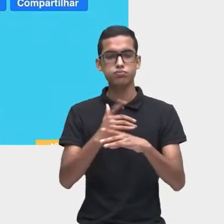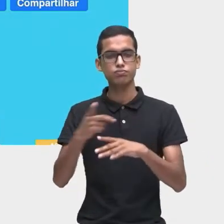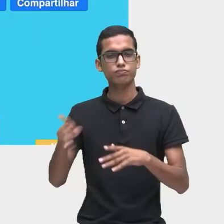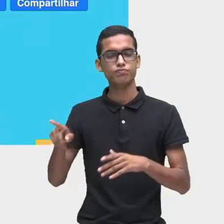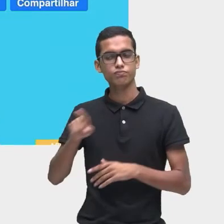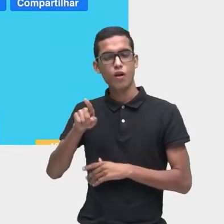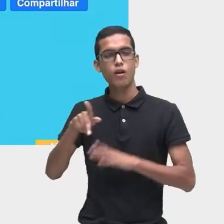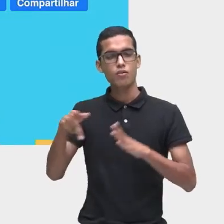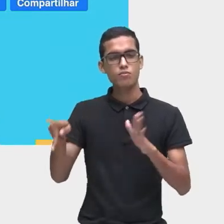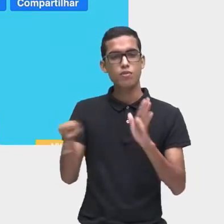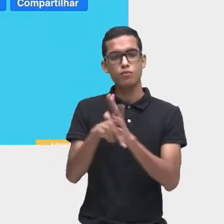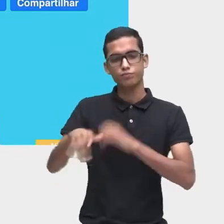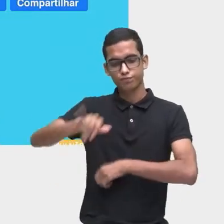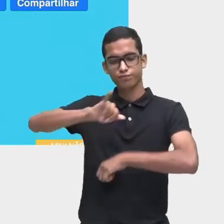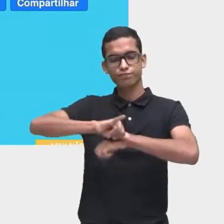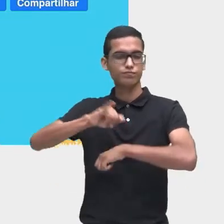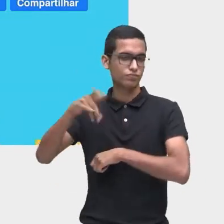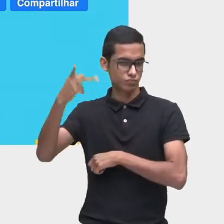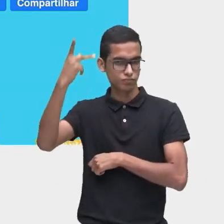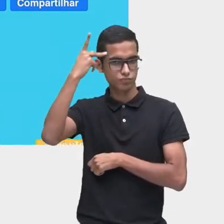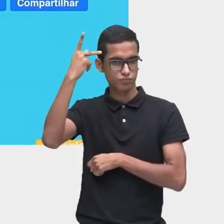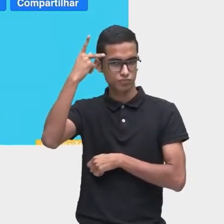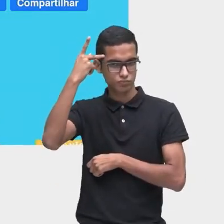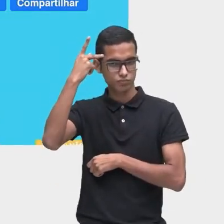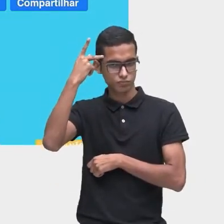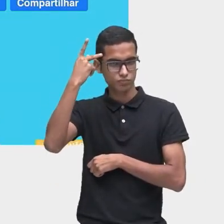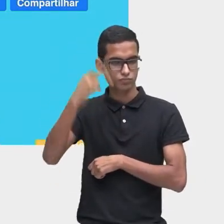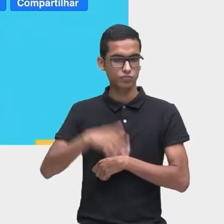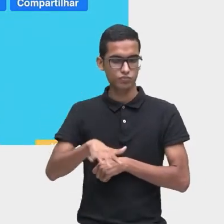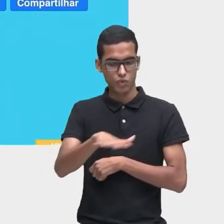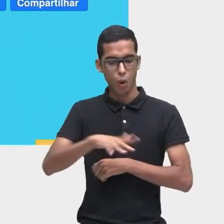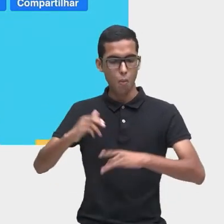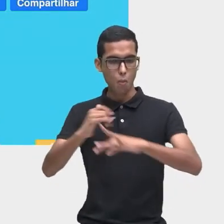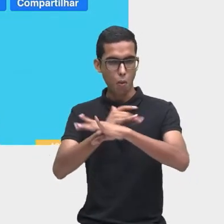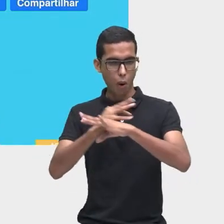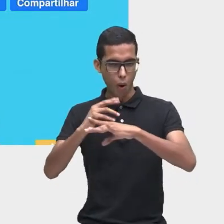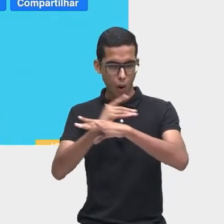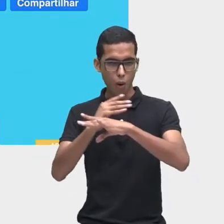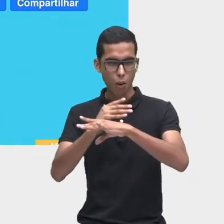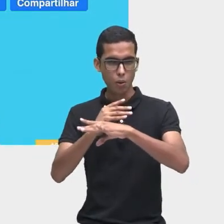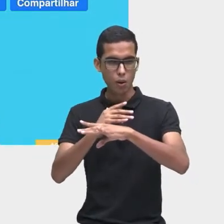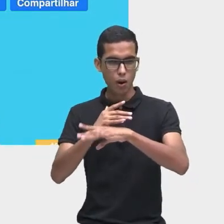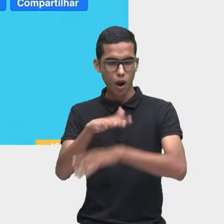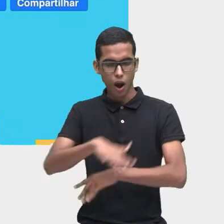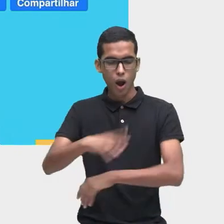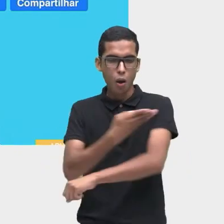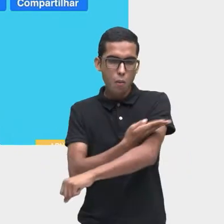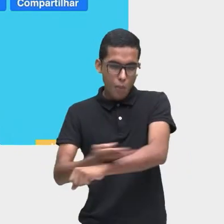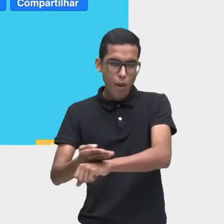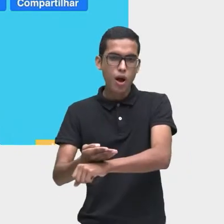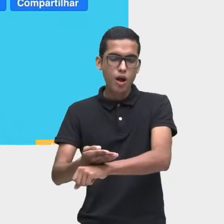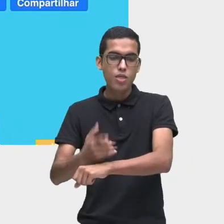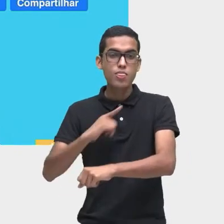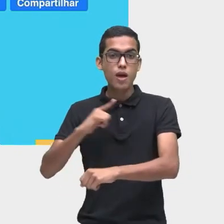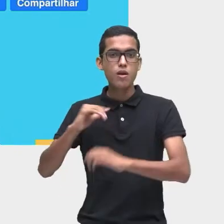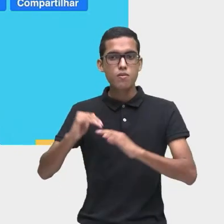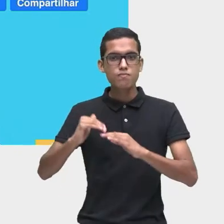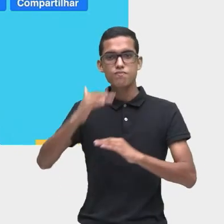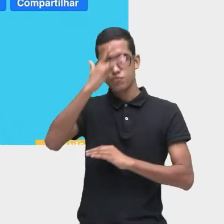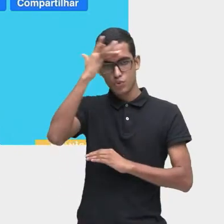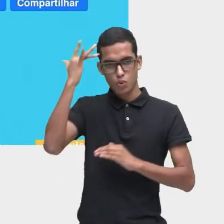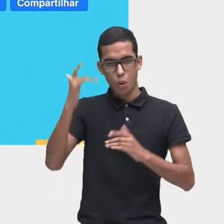região metropolitana, tá? Ó, observa bem que são áreas de branco, aonde nós temos grande